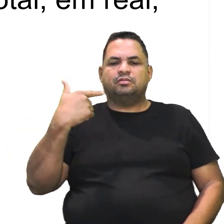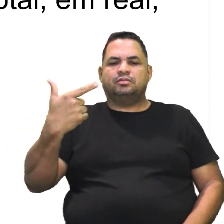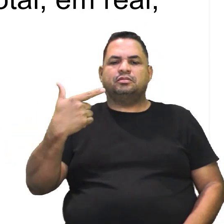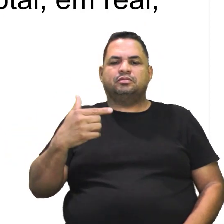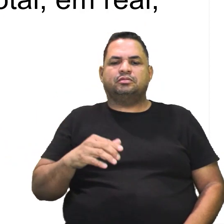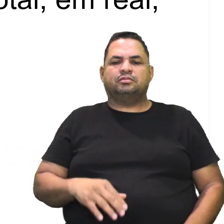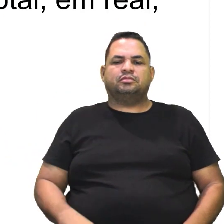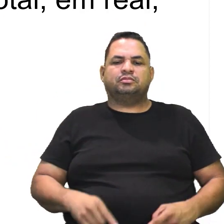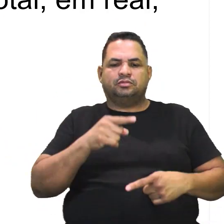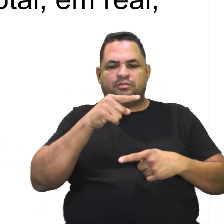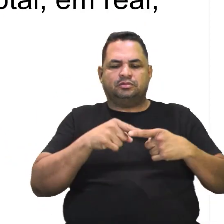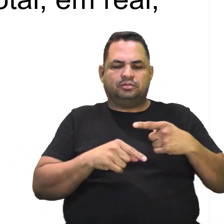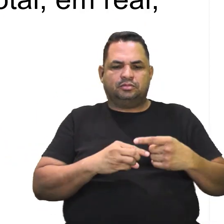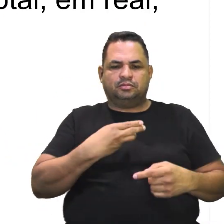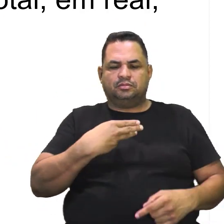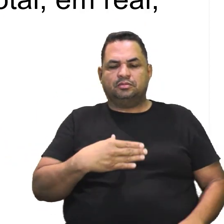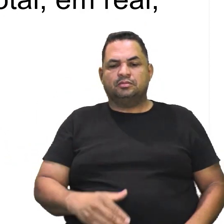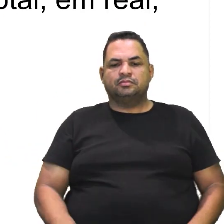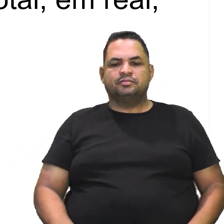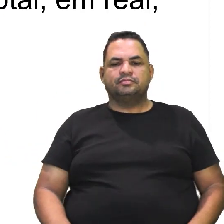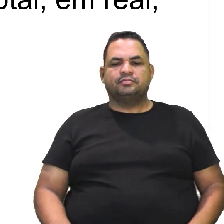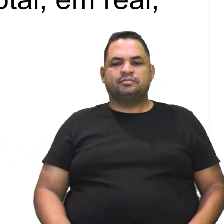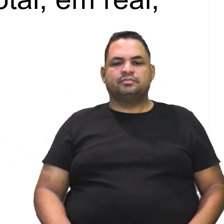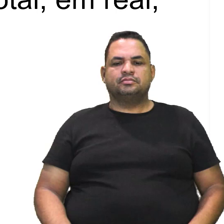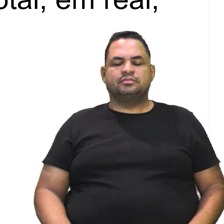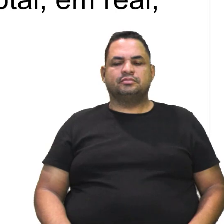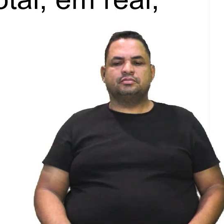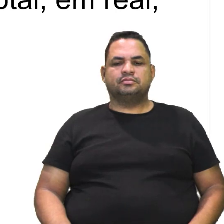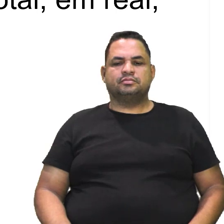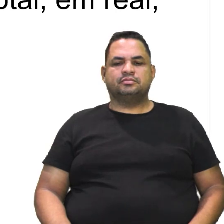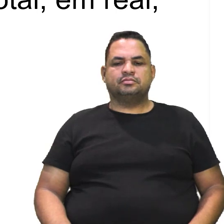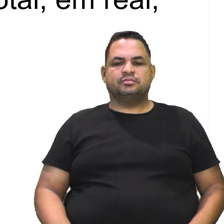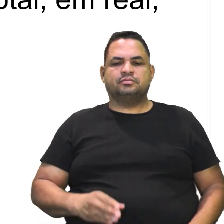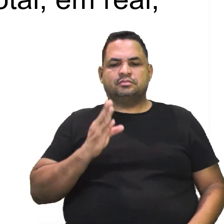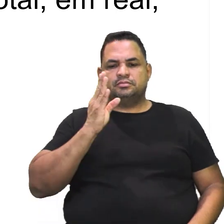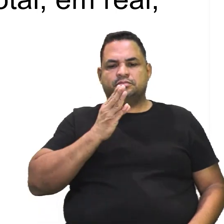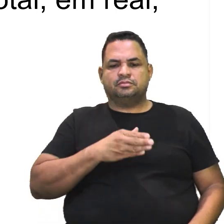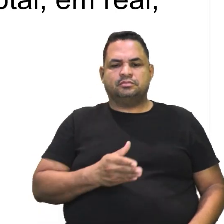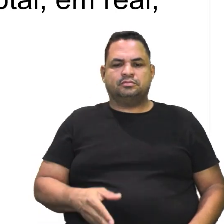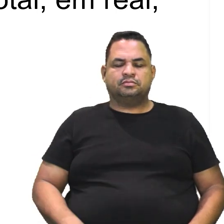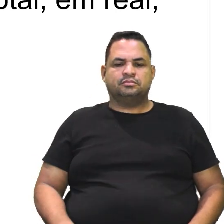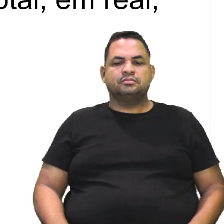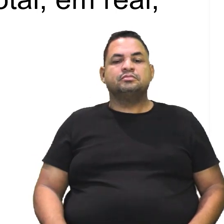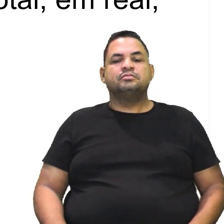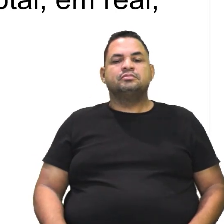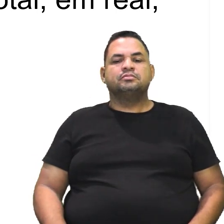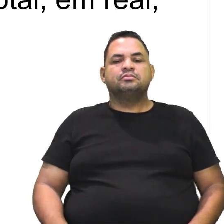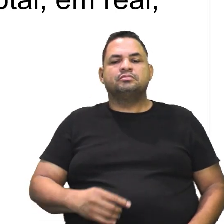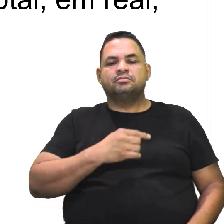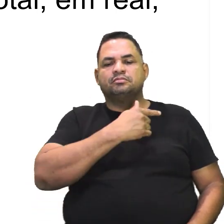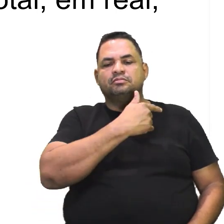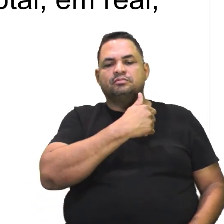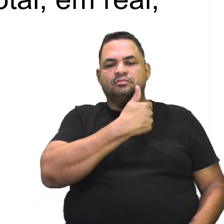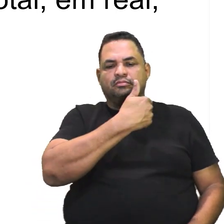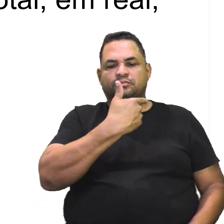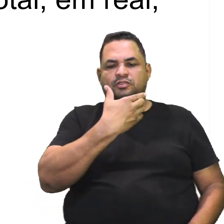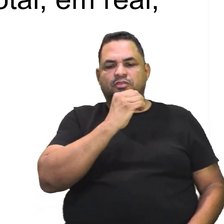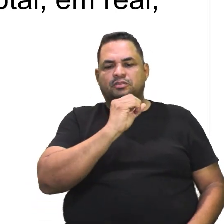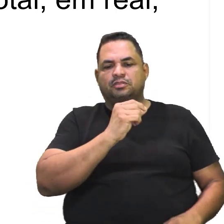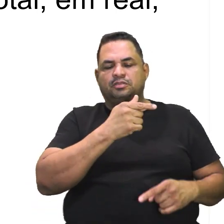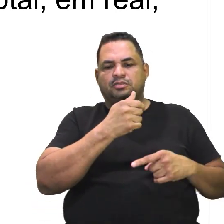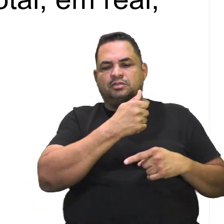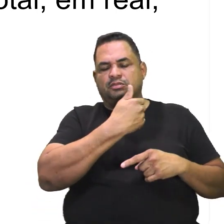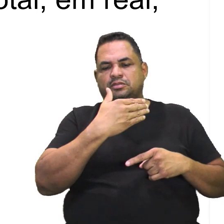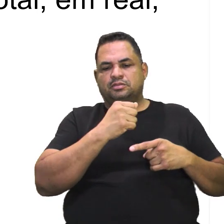300? Isso. Com certeza, né? Dividir por 300. Cortamos os zerinhos aqui, ficamos com 210 dividido por